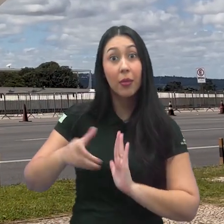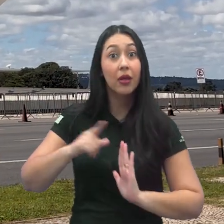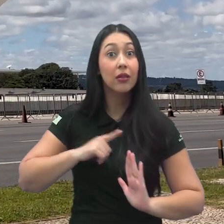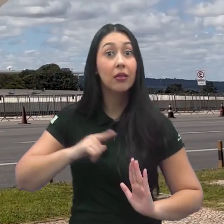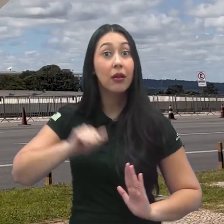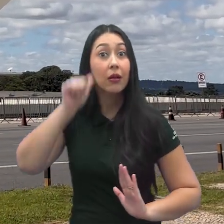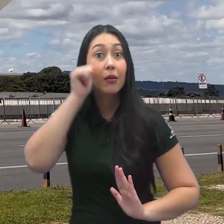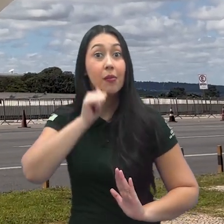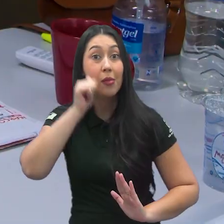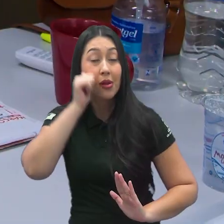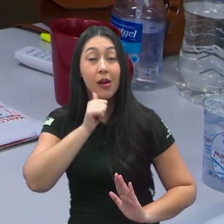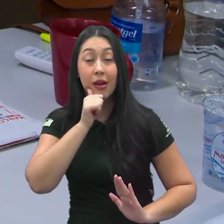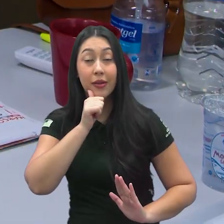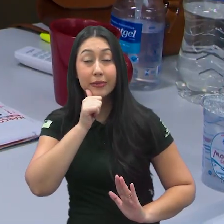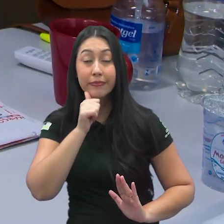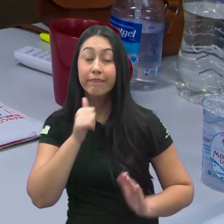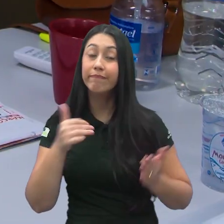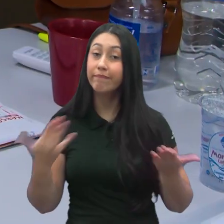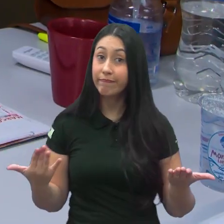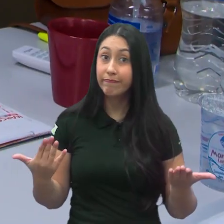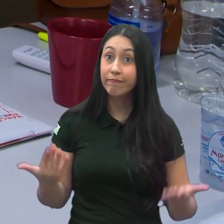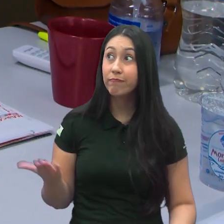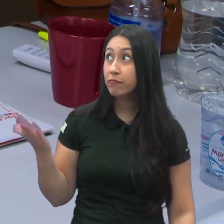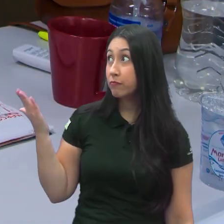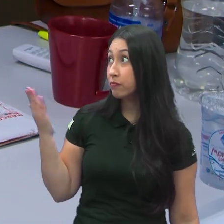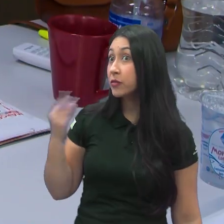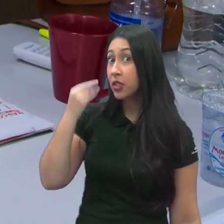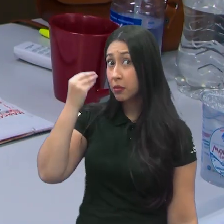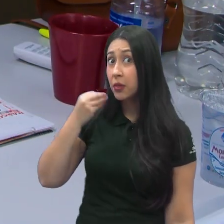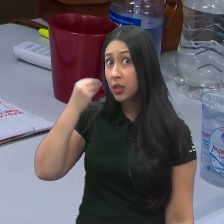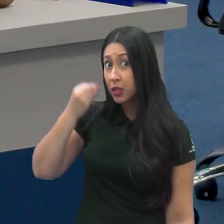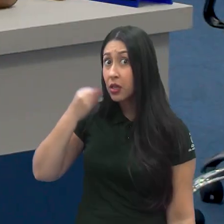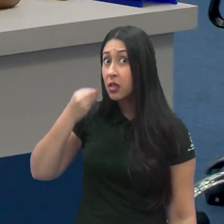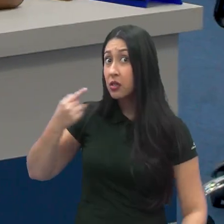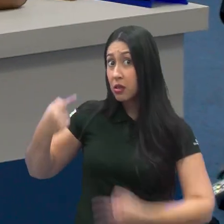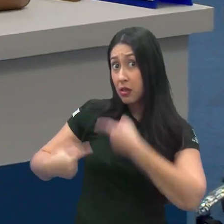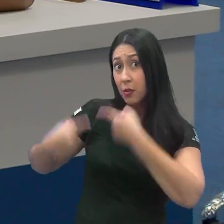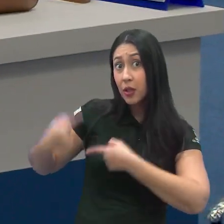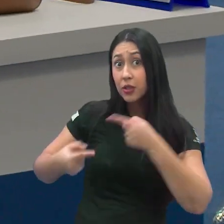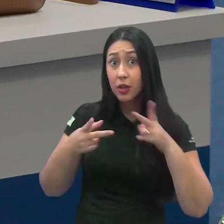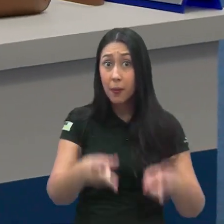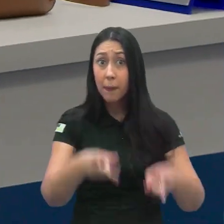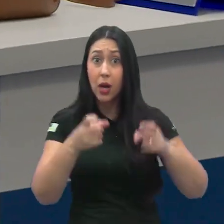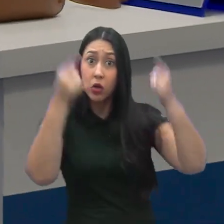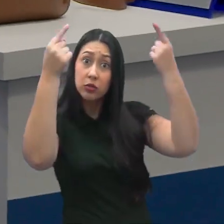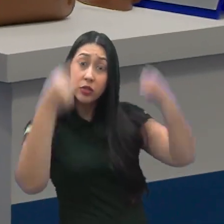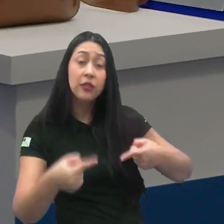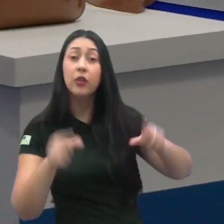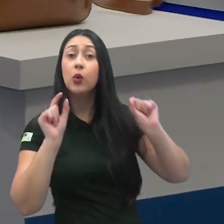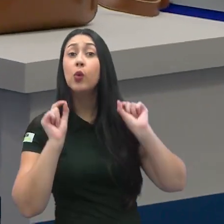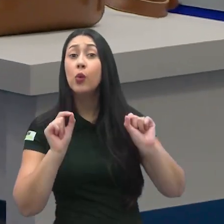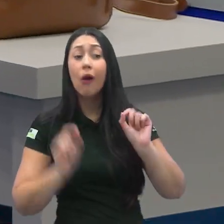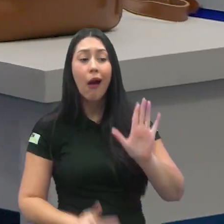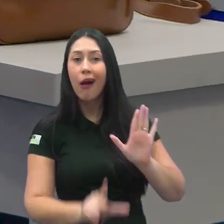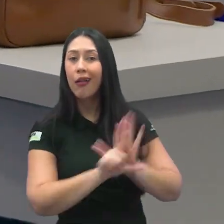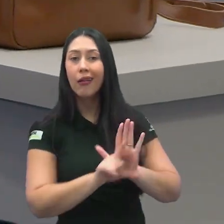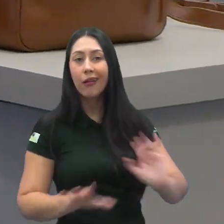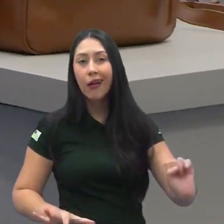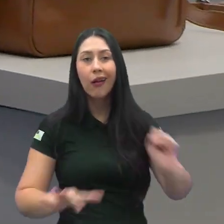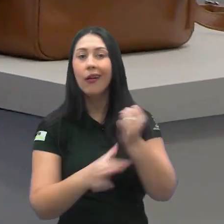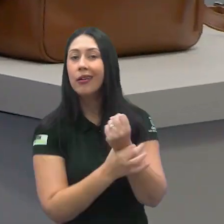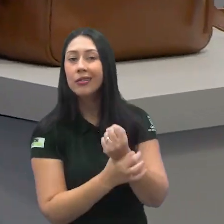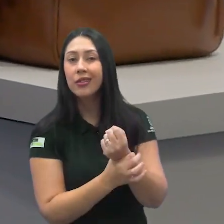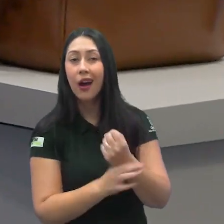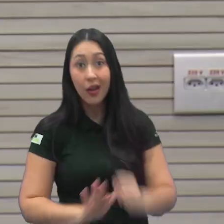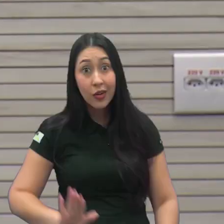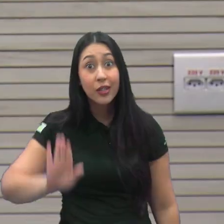por mulheres. Para quem vivencia o dia a dia da política, o desafio é fazer com que a lei garanta não apenas o